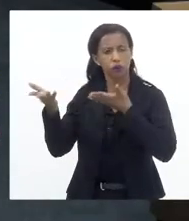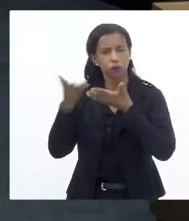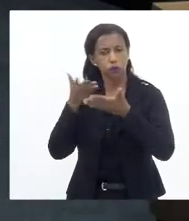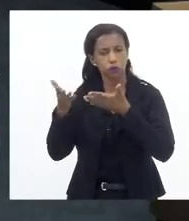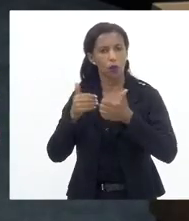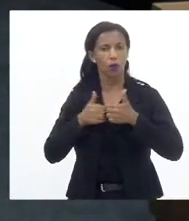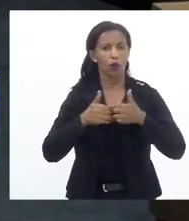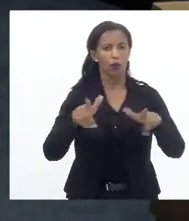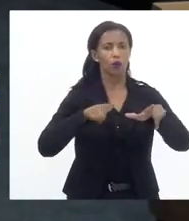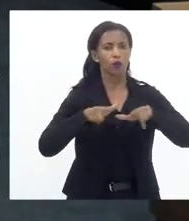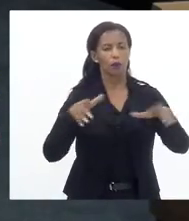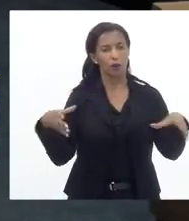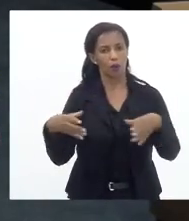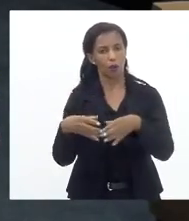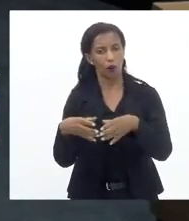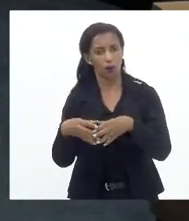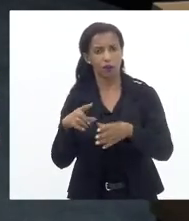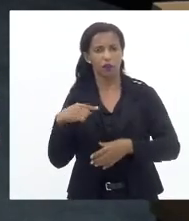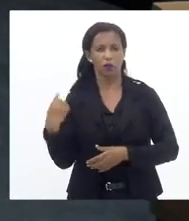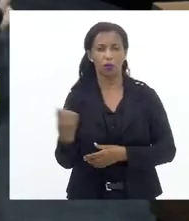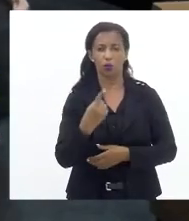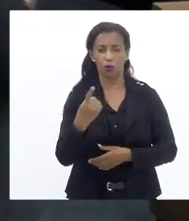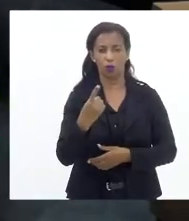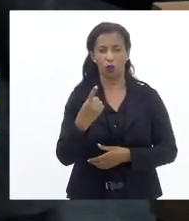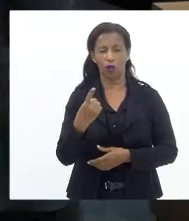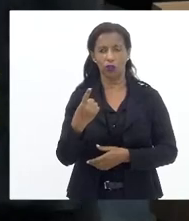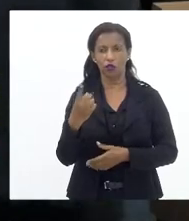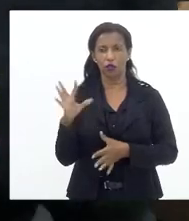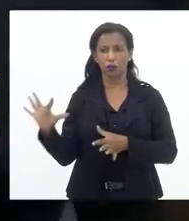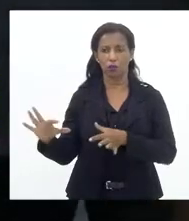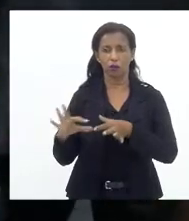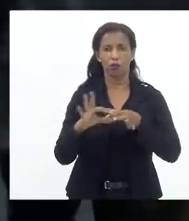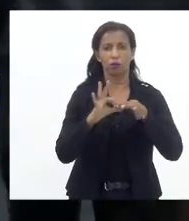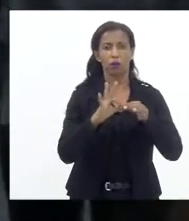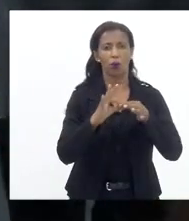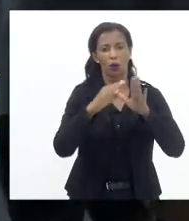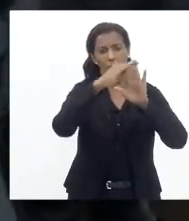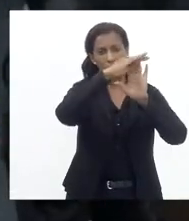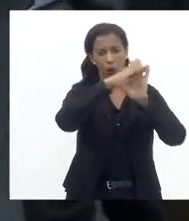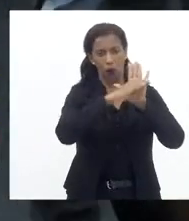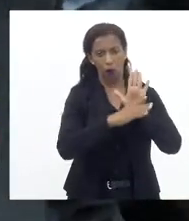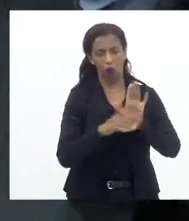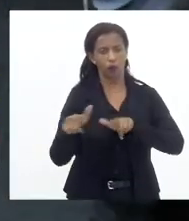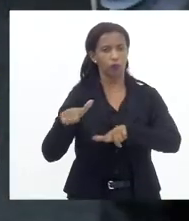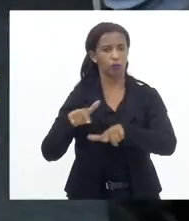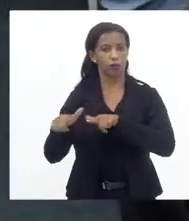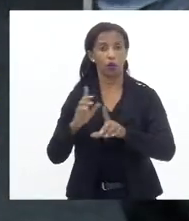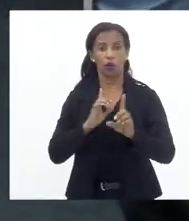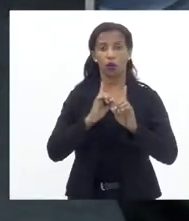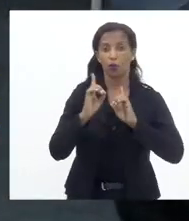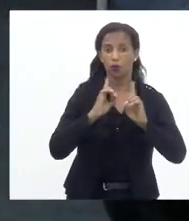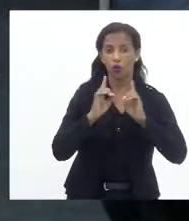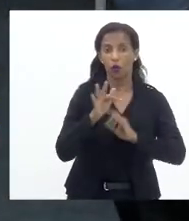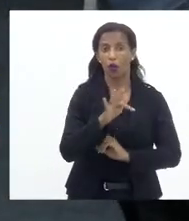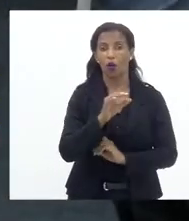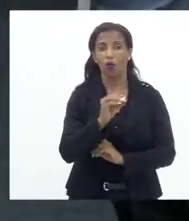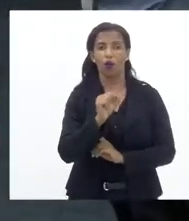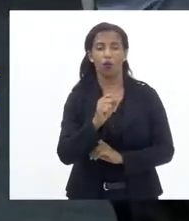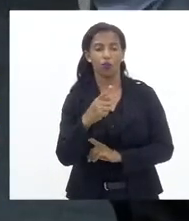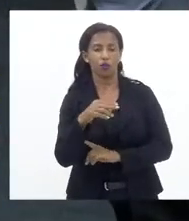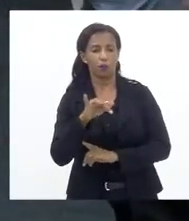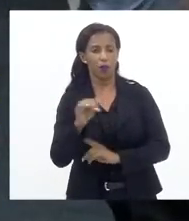início da instalação dos trabalhos da comissão nós estabelecemos a criação de um cronograma de um roteiro de trabalho o diálogo com fasperj